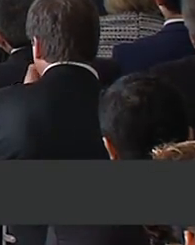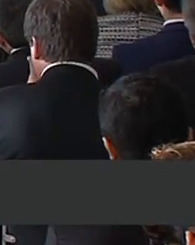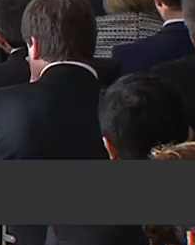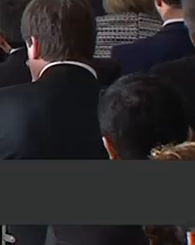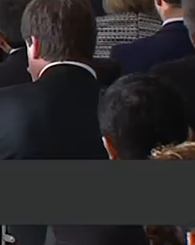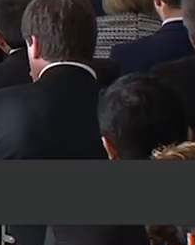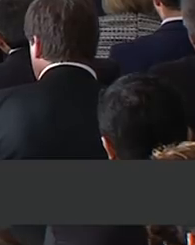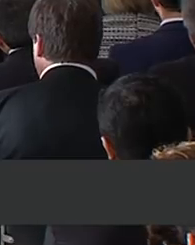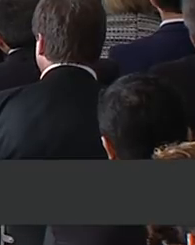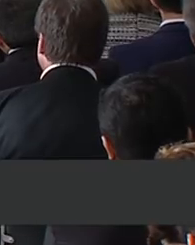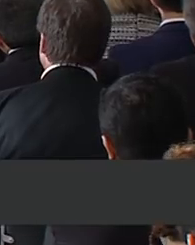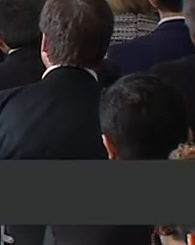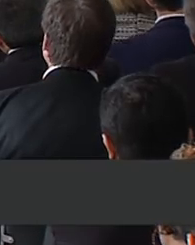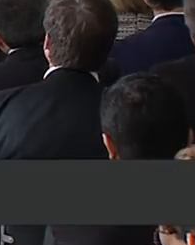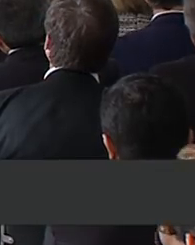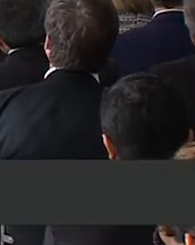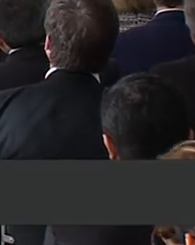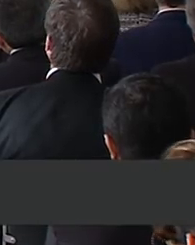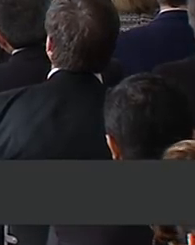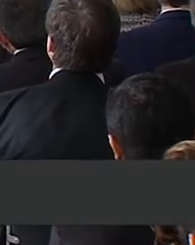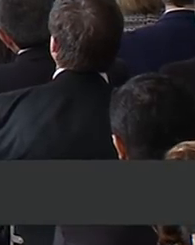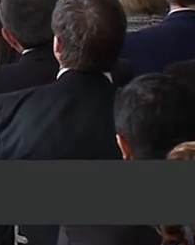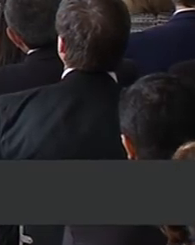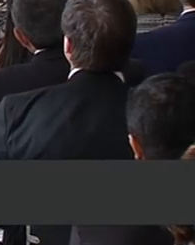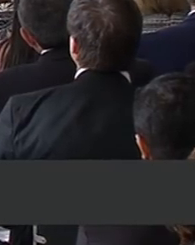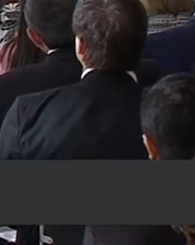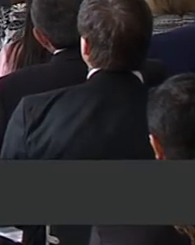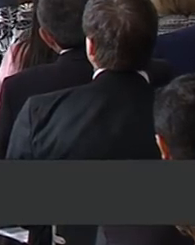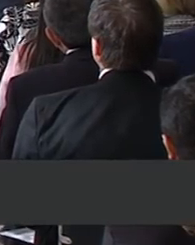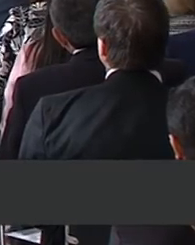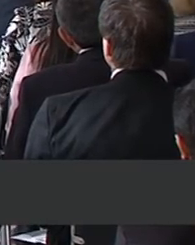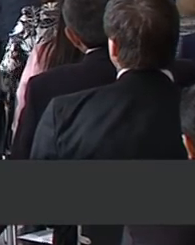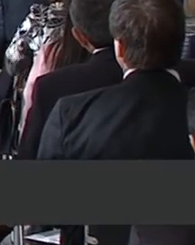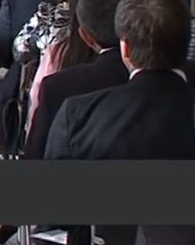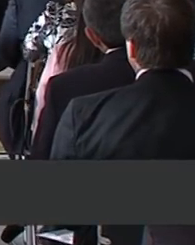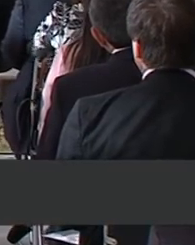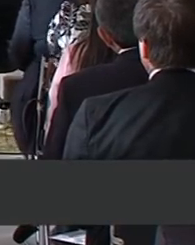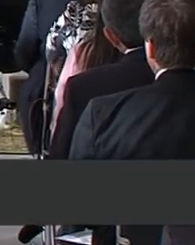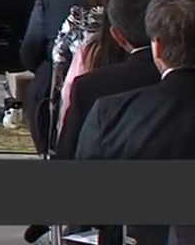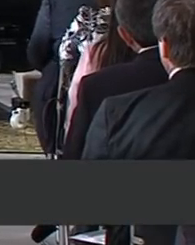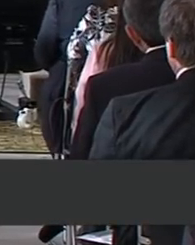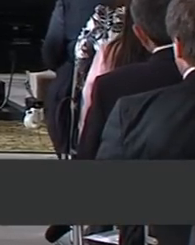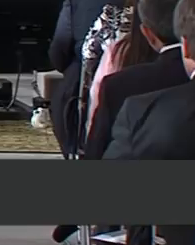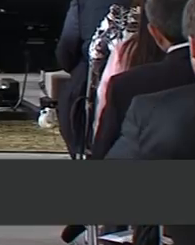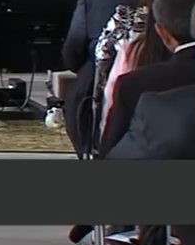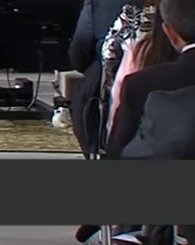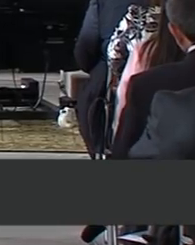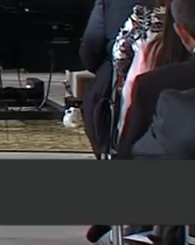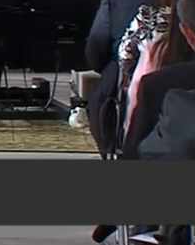Senhoras e senhores, com a palavra o presidente da República, Michel Temer.